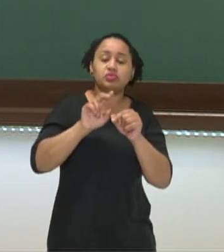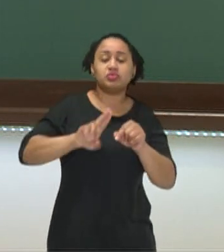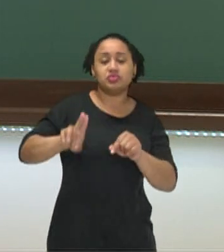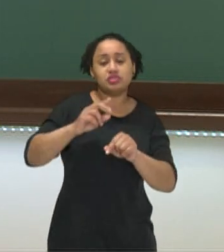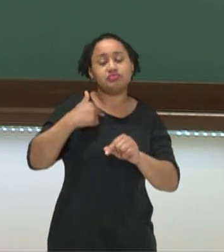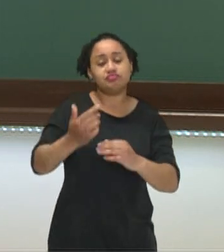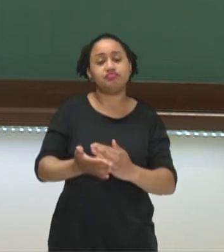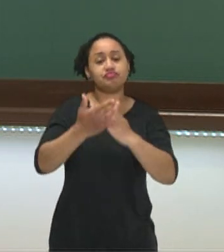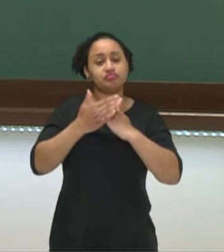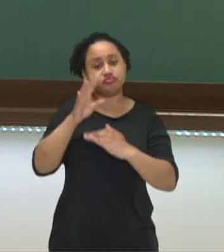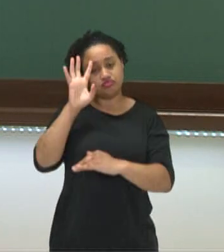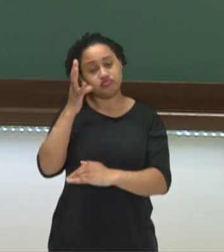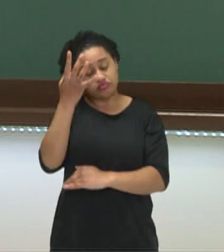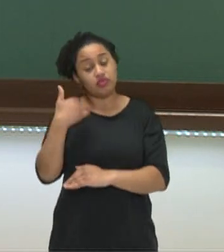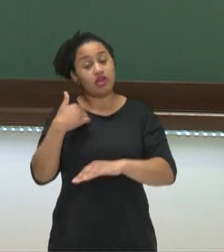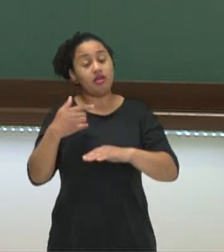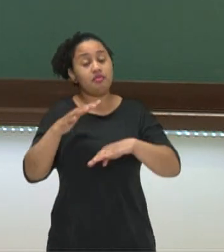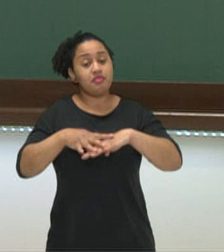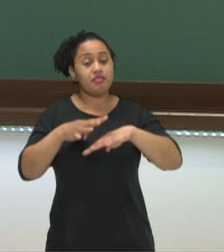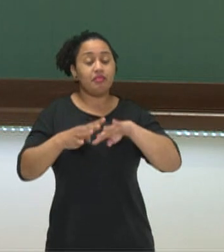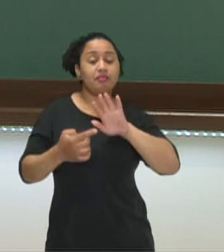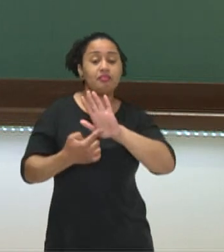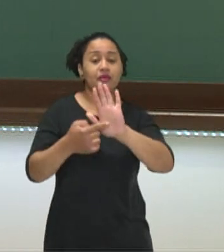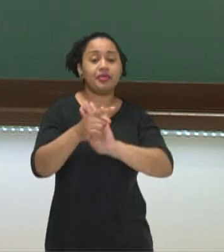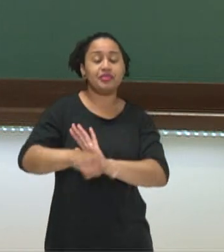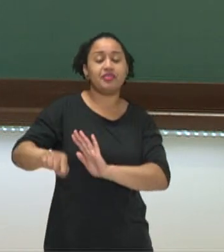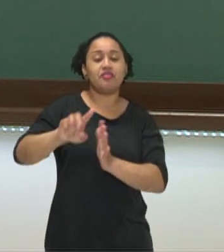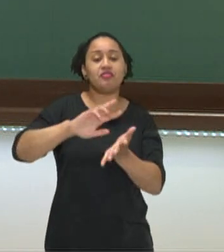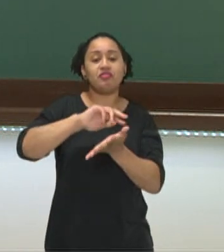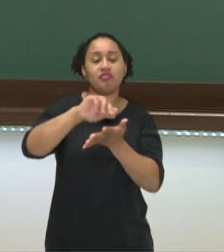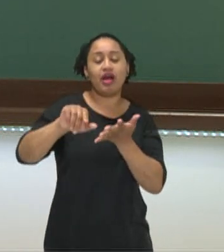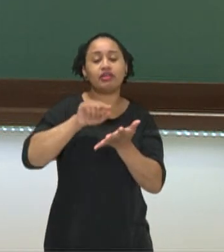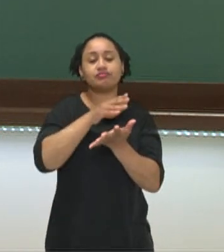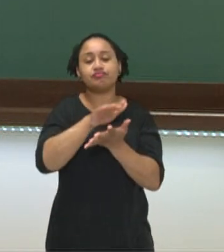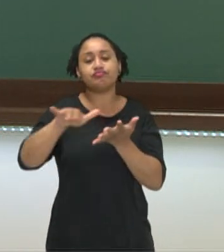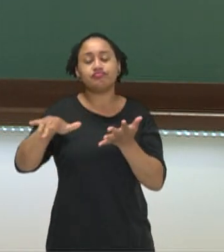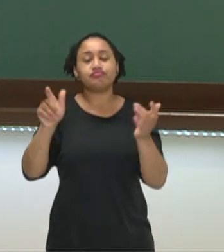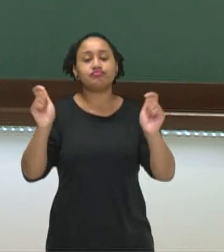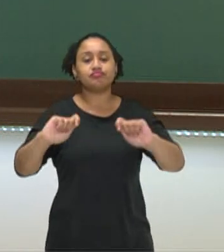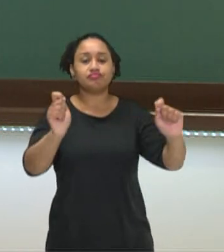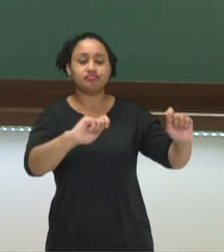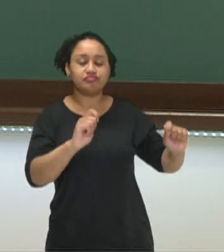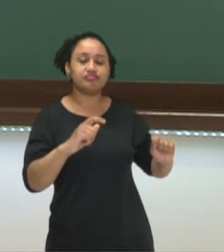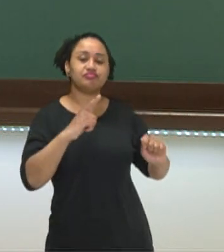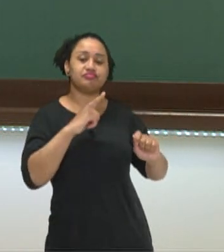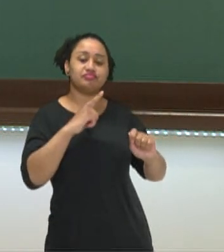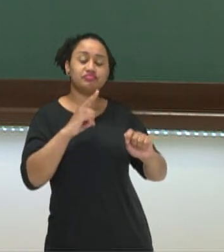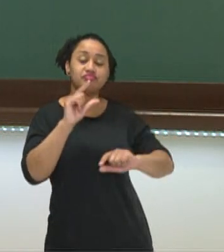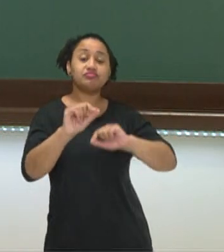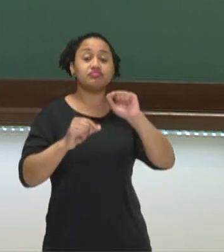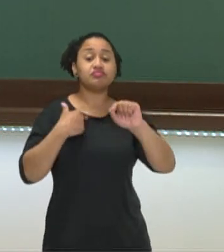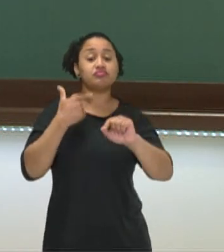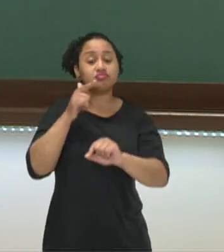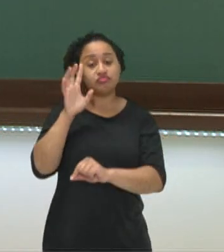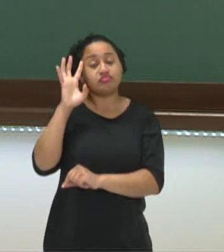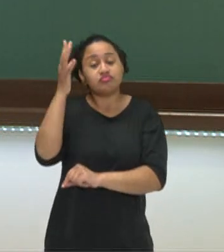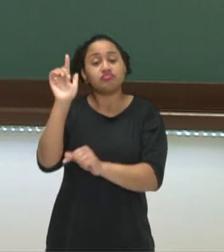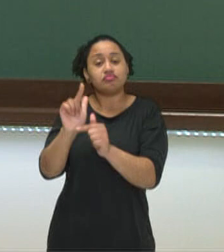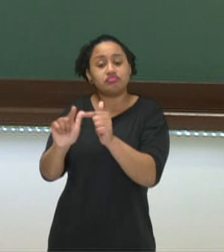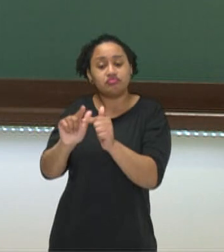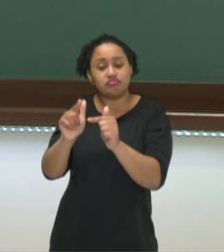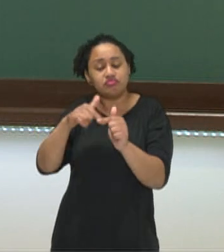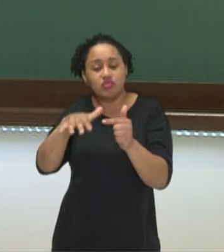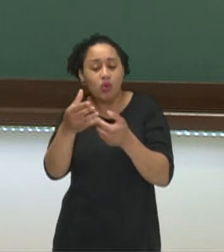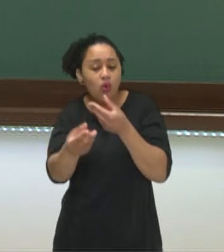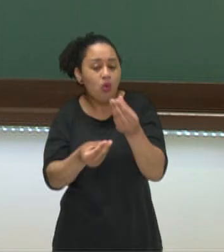tá? A matemática apresenta para vocês várias possibilidades de ferramentas na resolução de problemas e